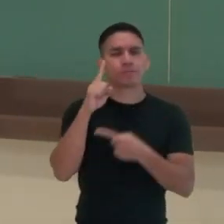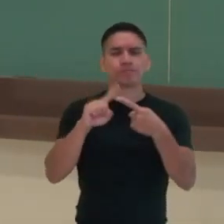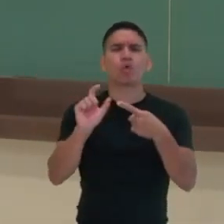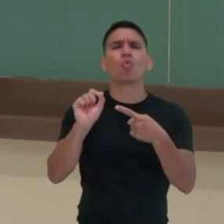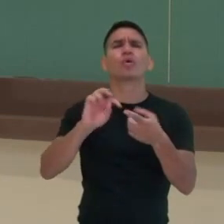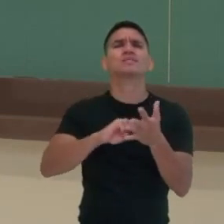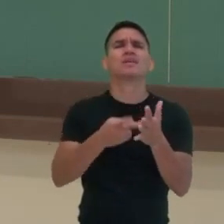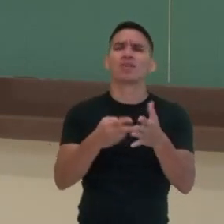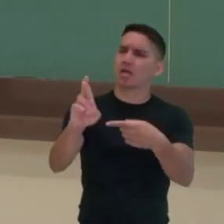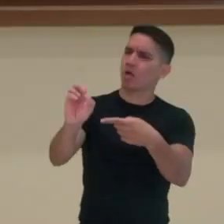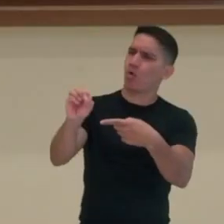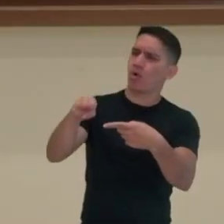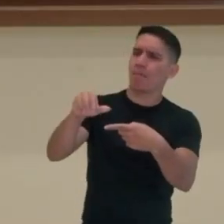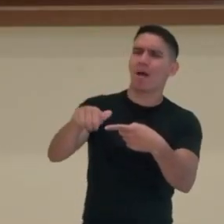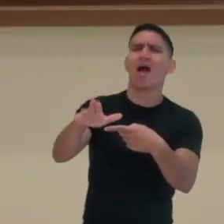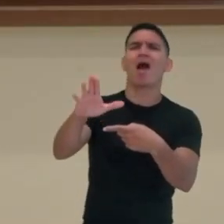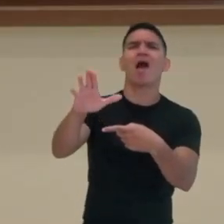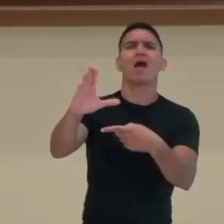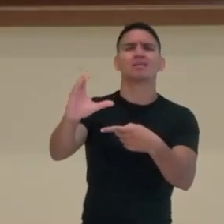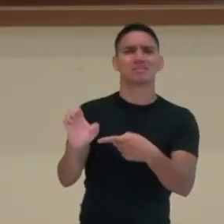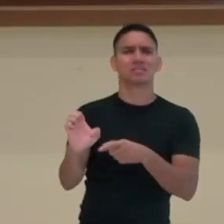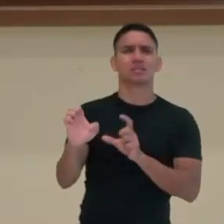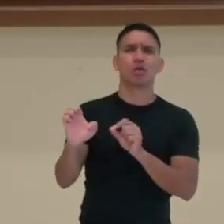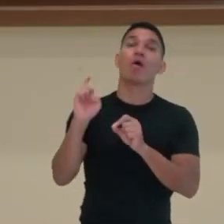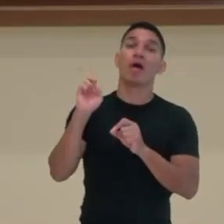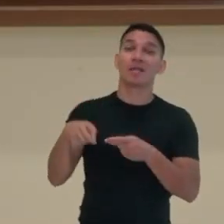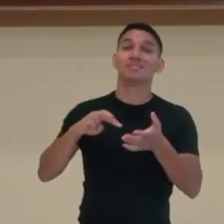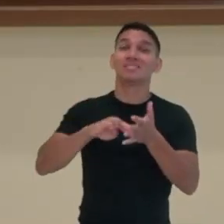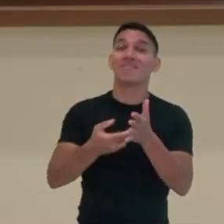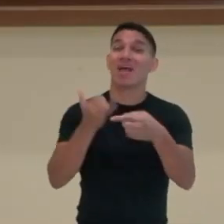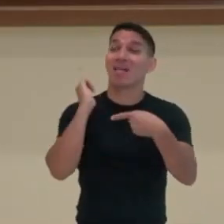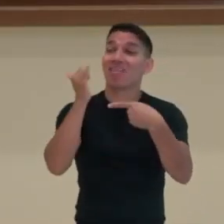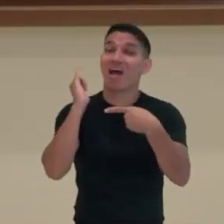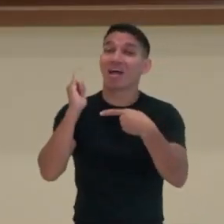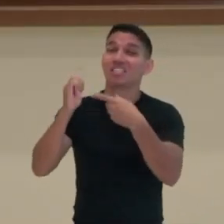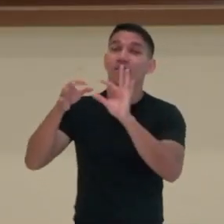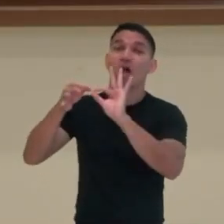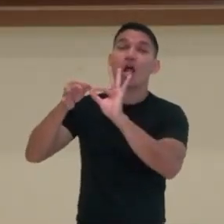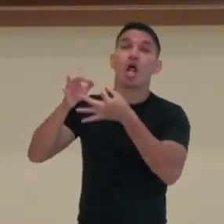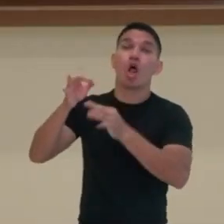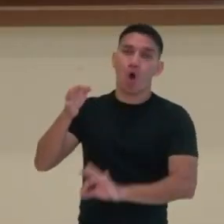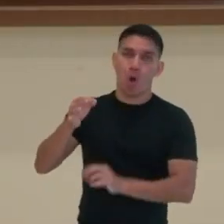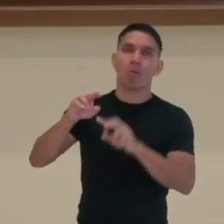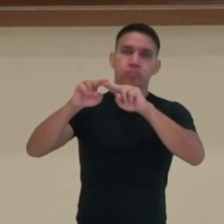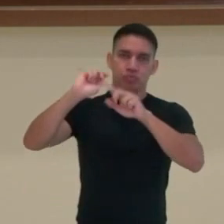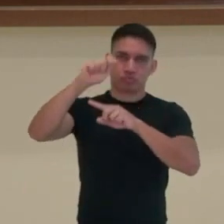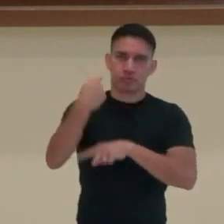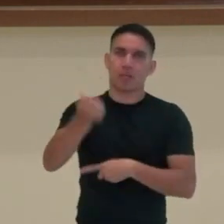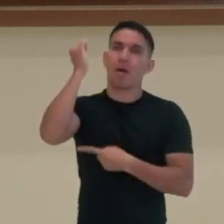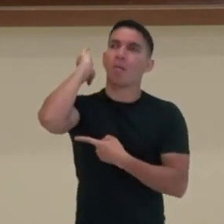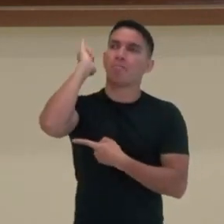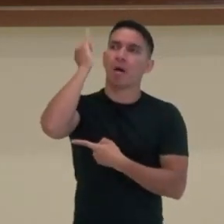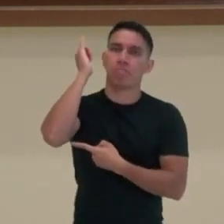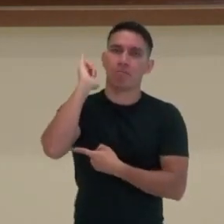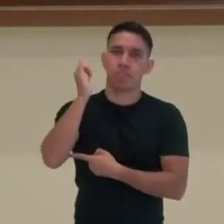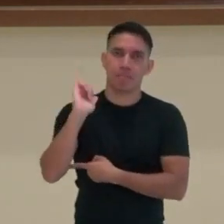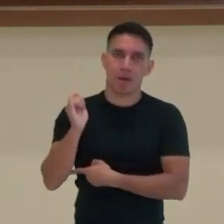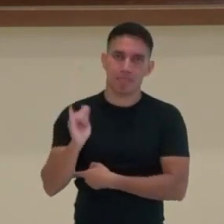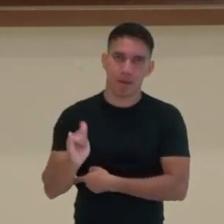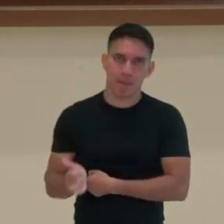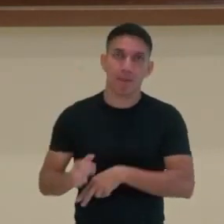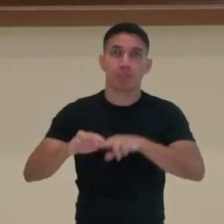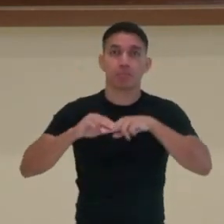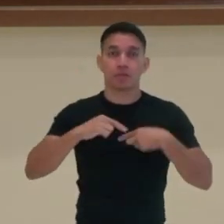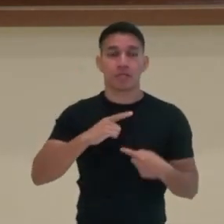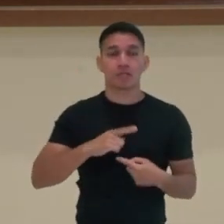romance? Você já sabe, né? Romance é uma narrativa longa, que envolve o quê? Personagens,